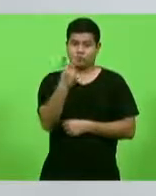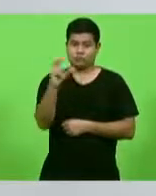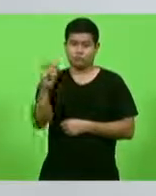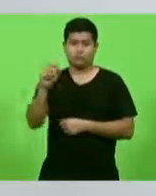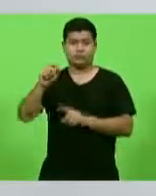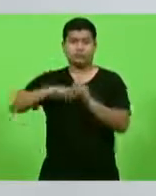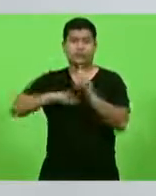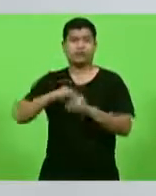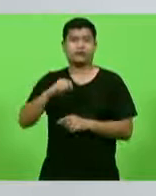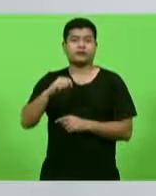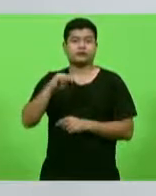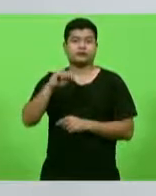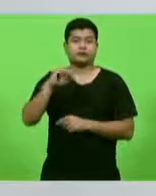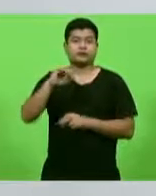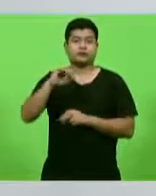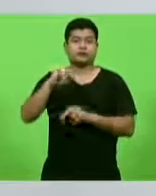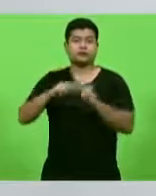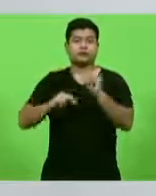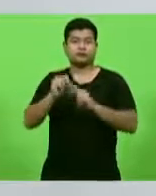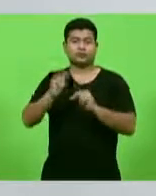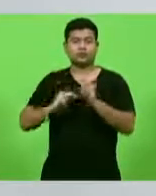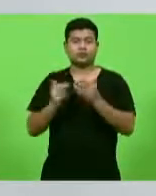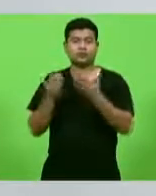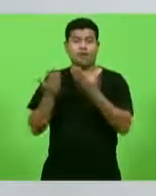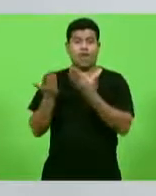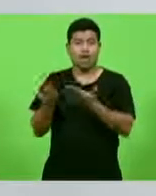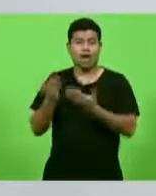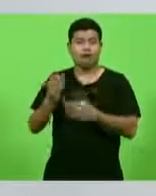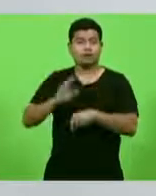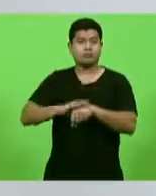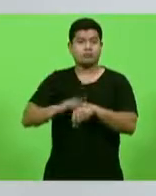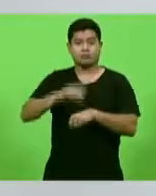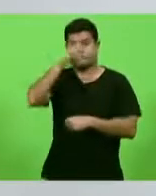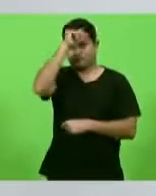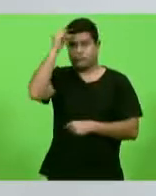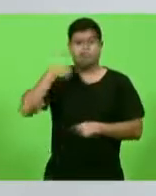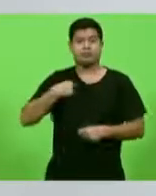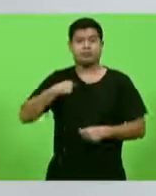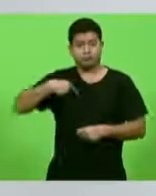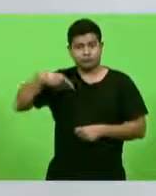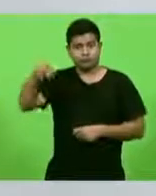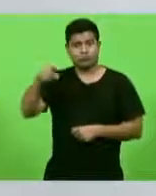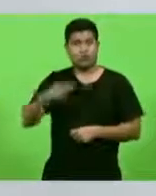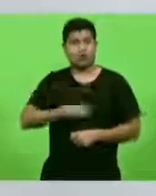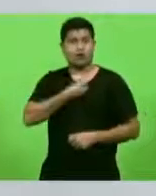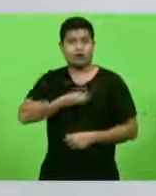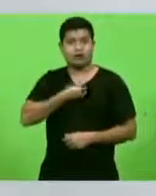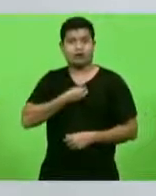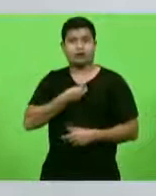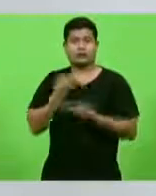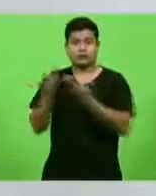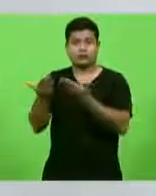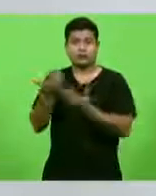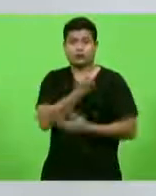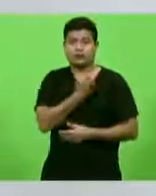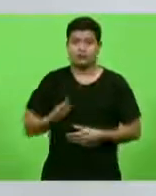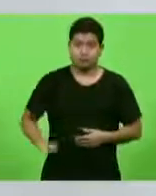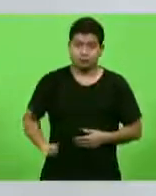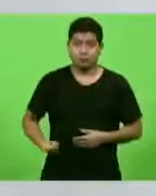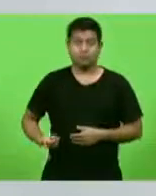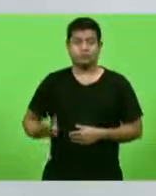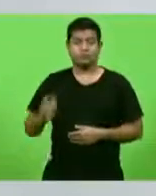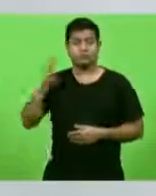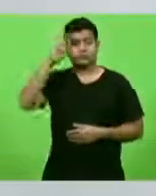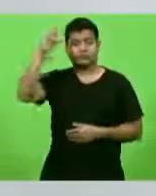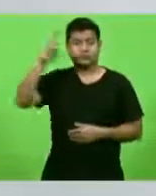Hidelbrandi entregou pessoalmente, novamente, o projeto para o governador Carlos Moisés, e que também foi noticiado pela imprensa